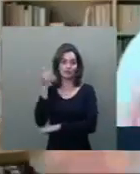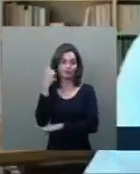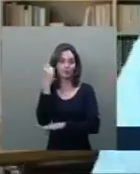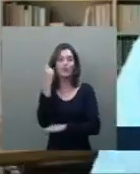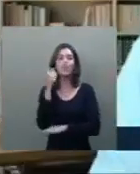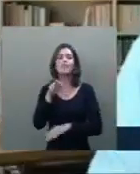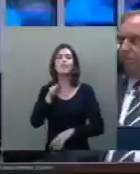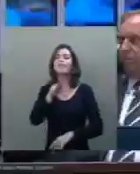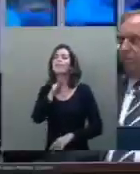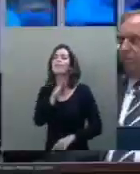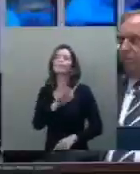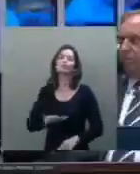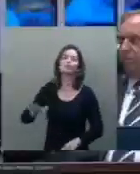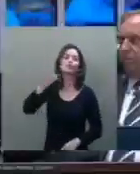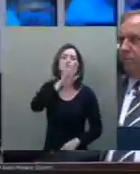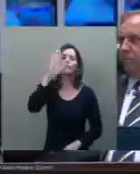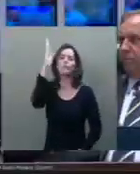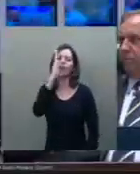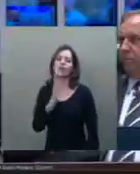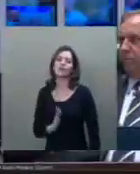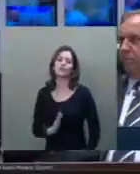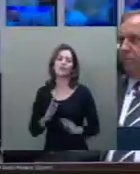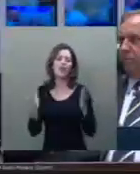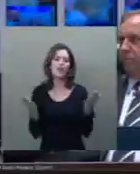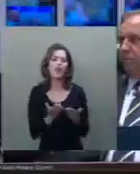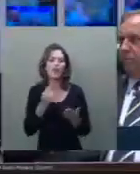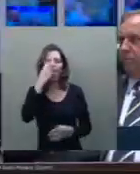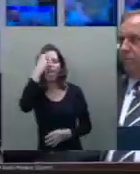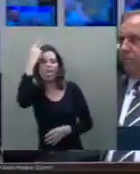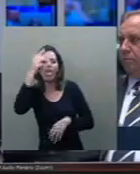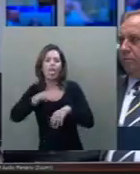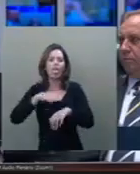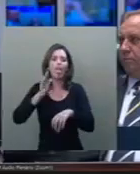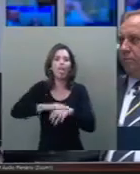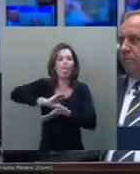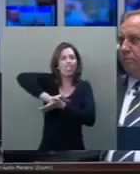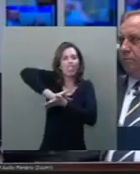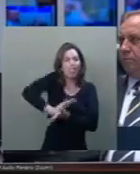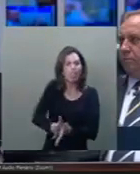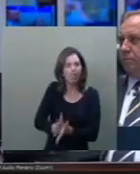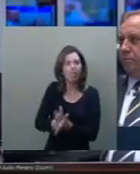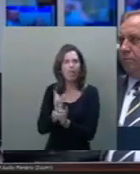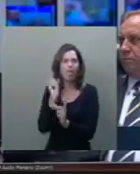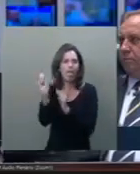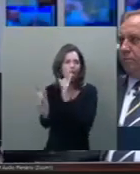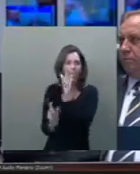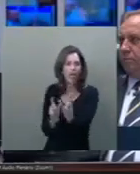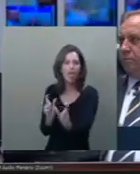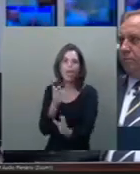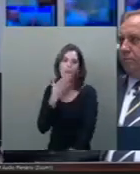todo o Brasil, não vamos agora inventar mais uma forma de discriminar. Achar que é